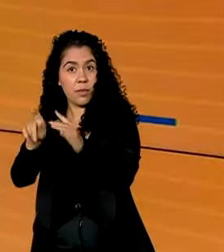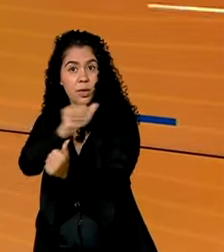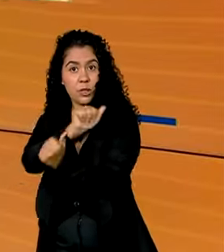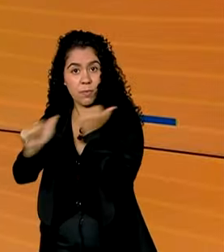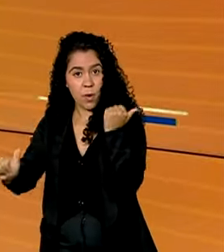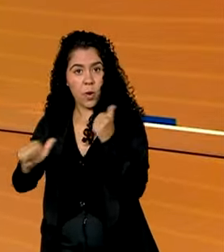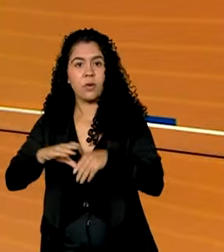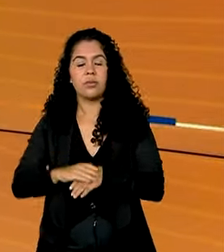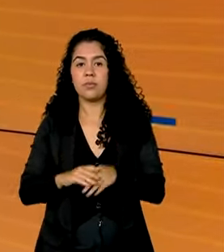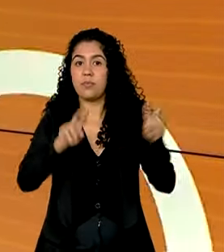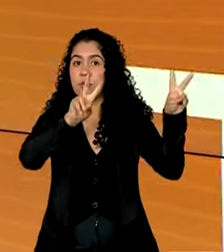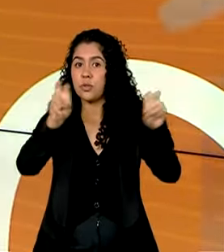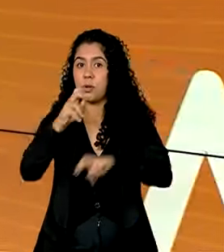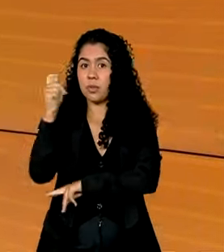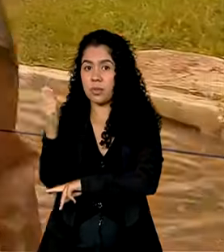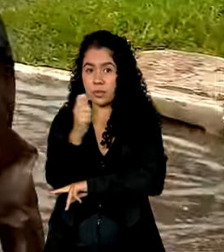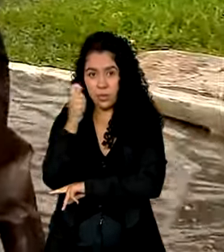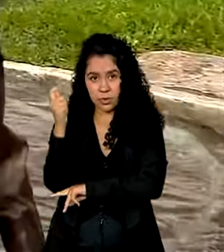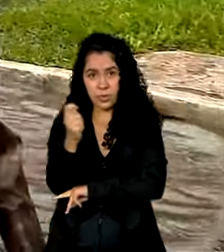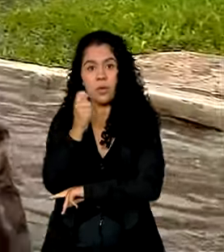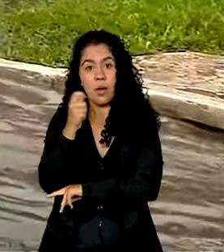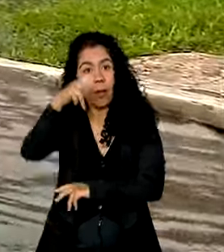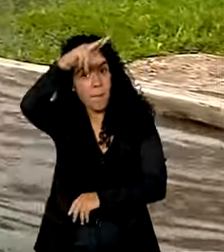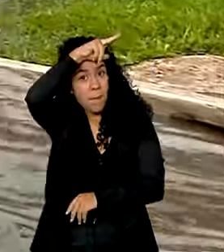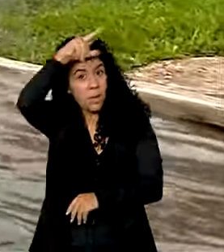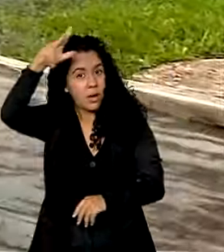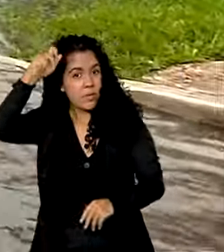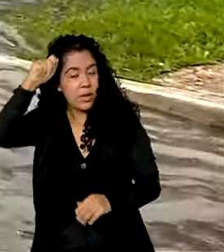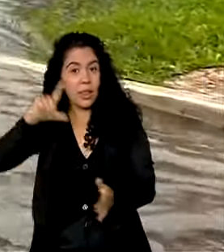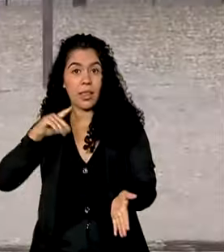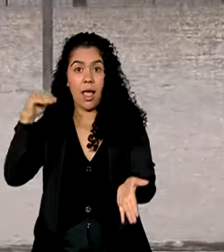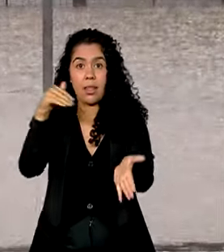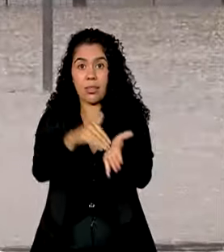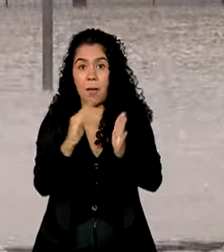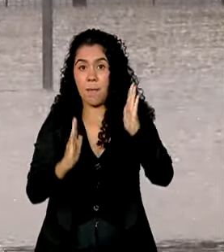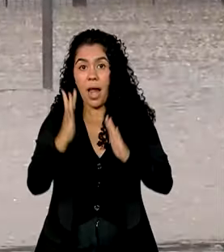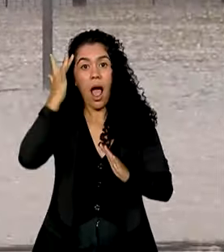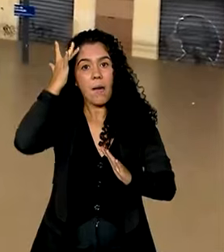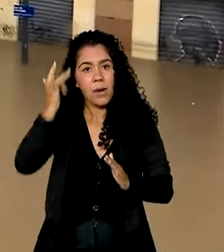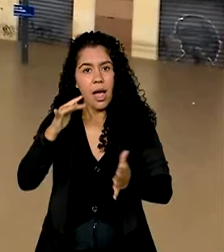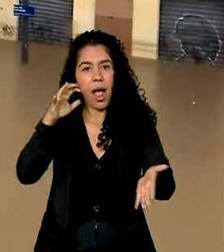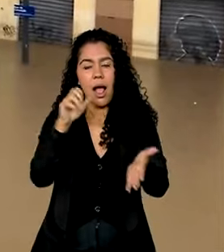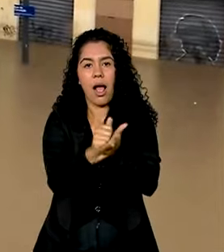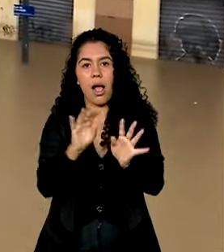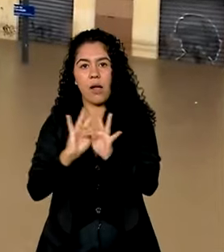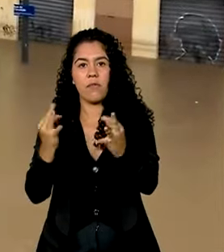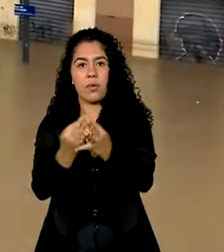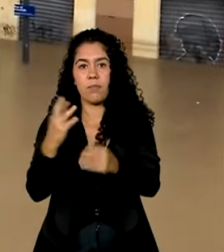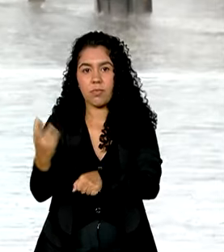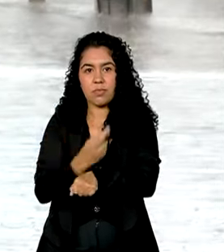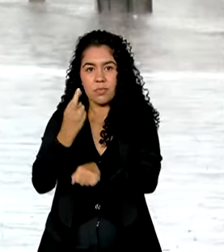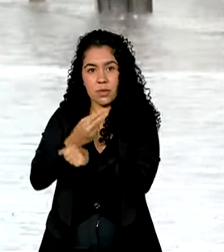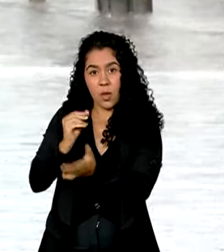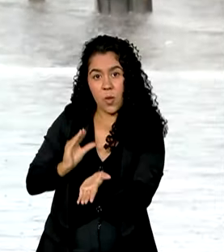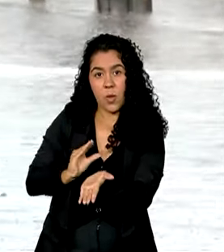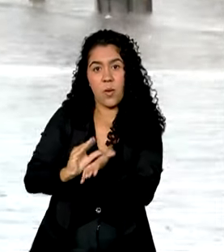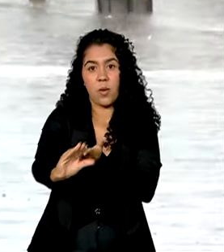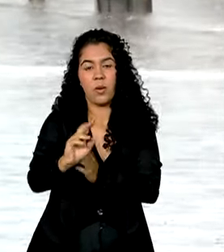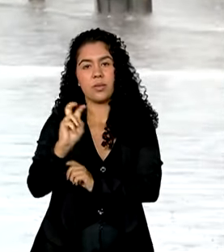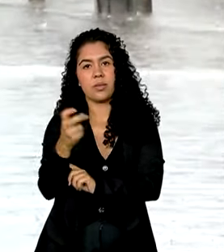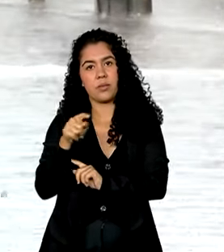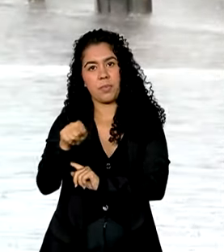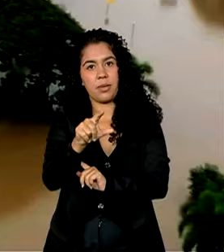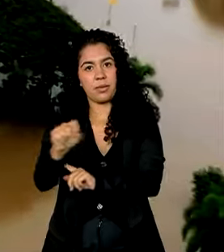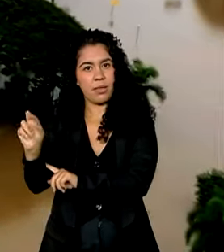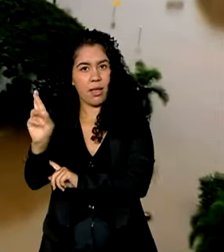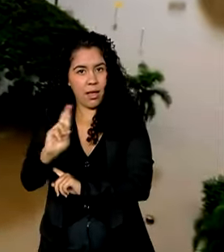esportes. Rio Grande do Sul. Prefeituras têm até amanhã para cadastrar as famílias no Auxílio Reconstrução. O benefício é de